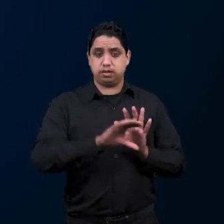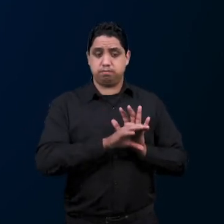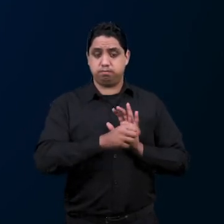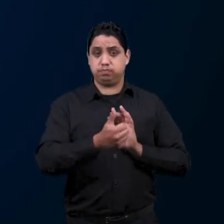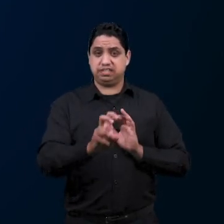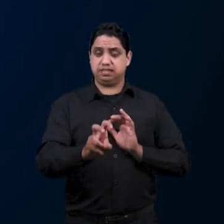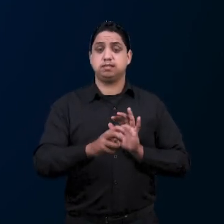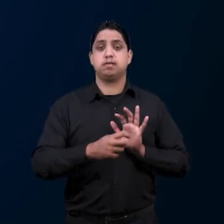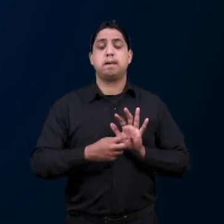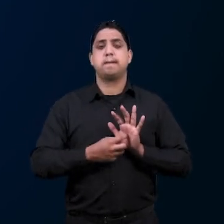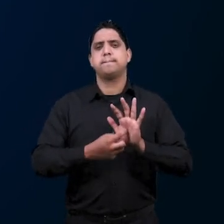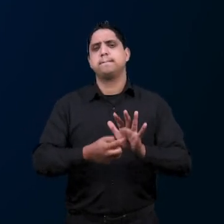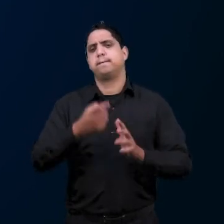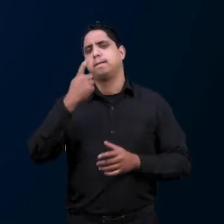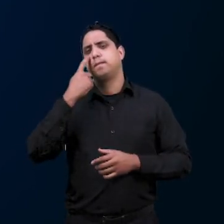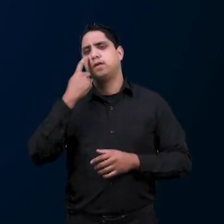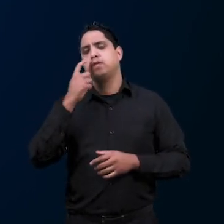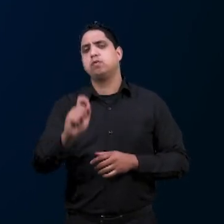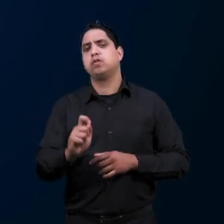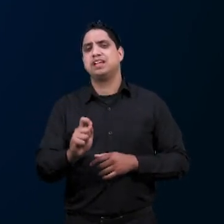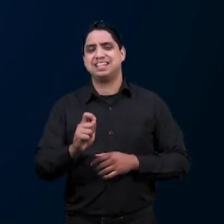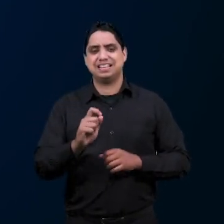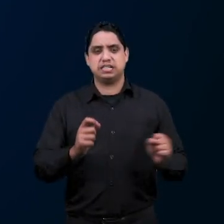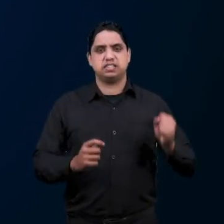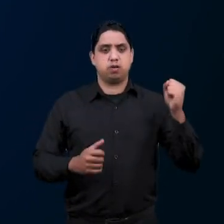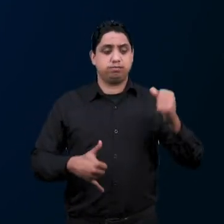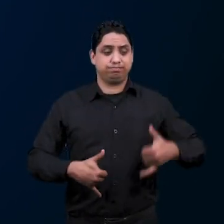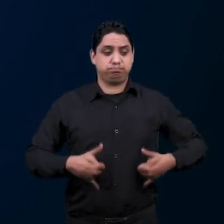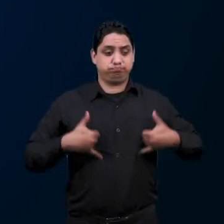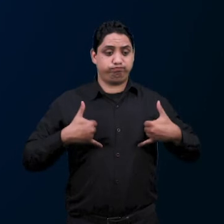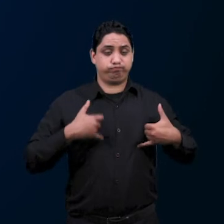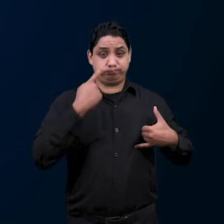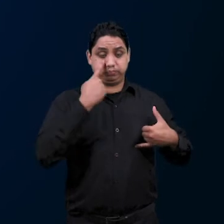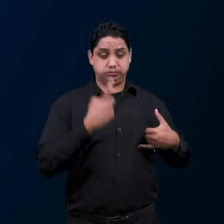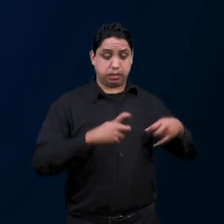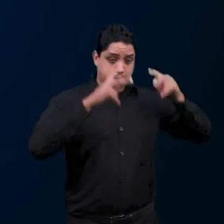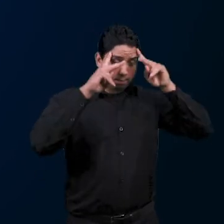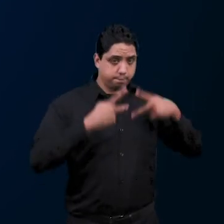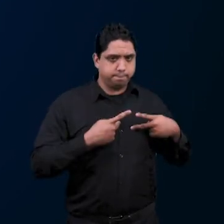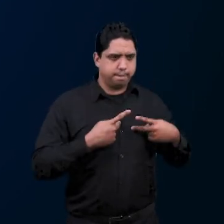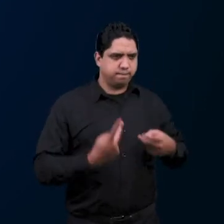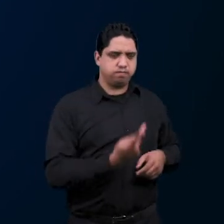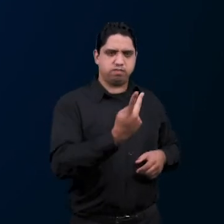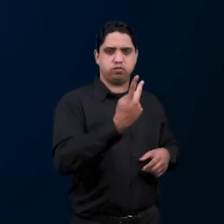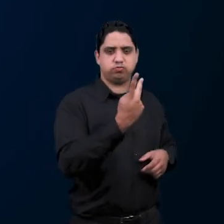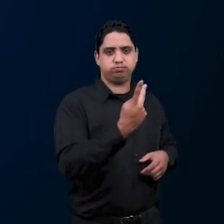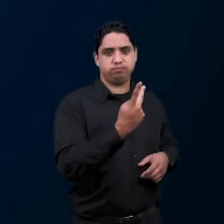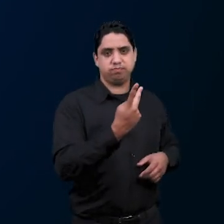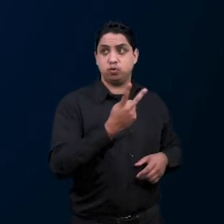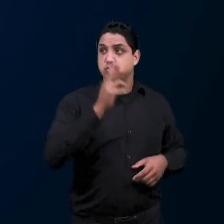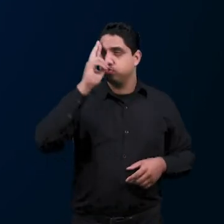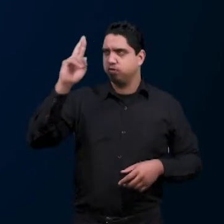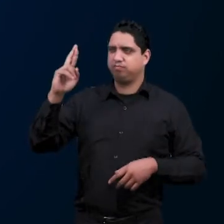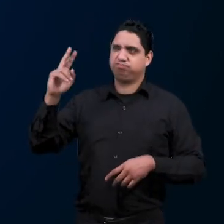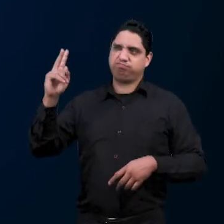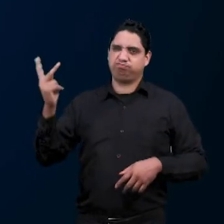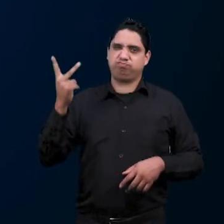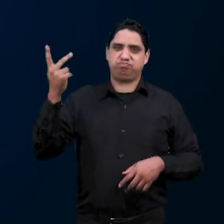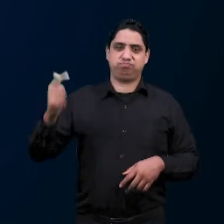deste mesmo capítulo 15, notamos que Saul priorizava os seus próprios interesses e não a vontade do Senhor, uma vez que